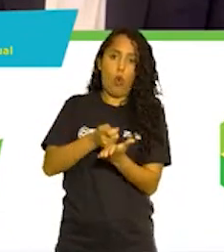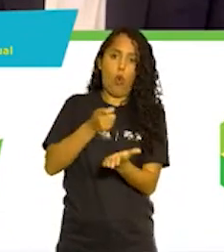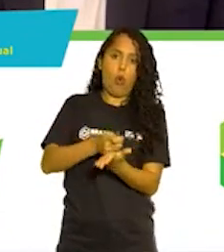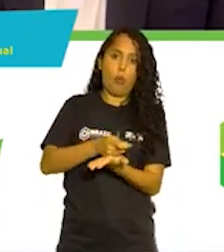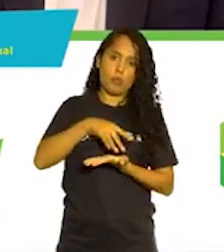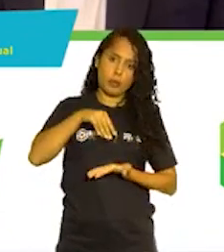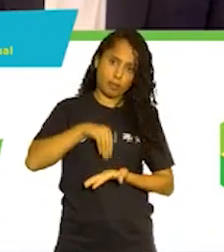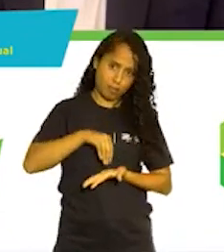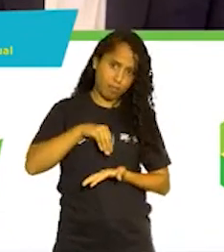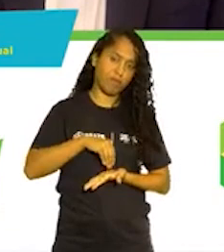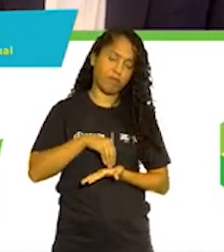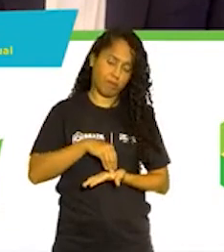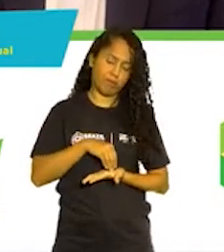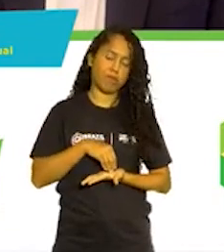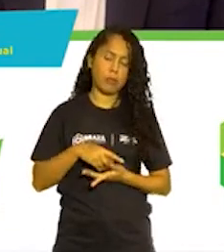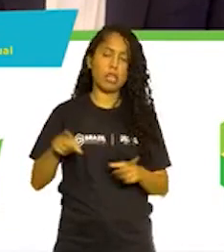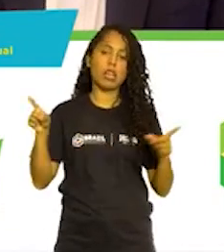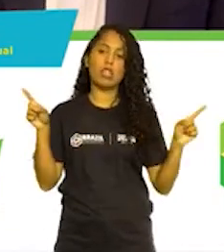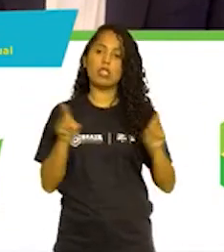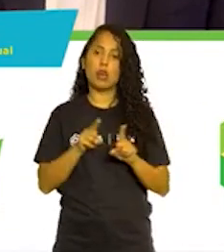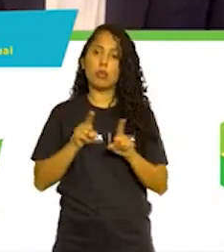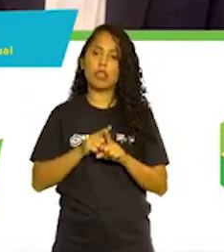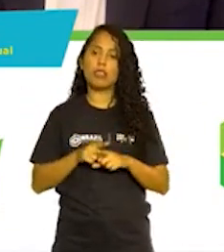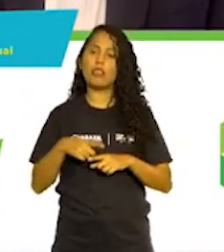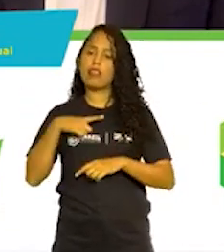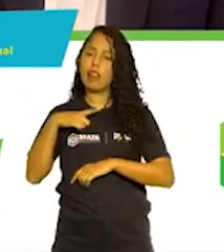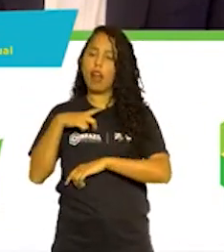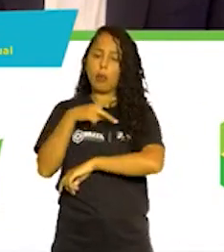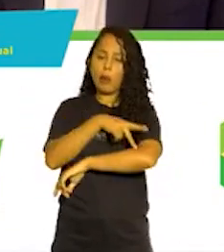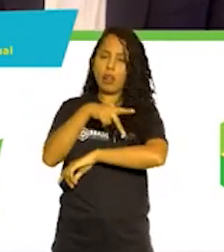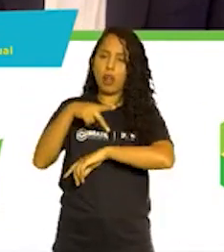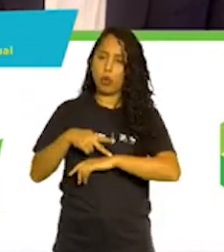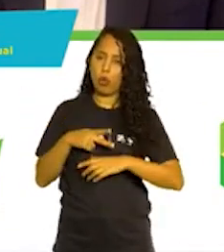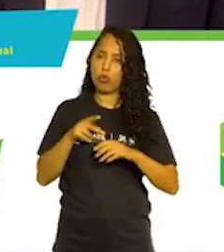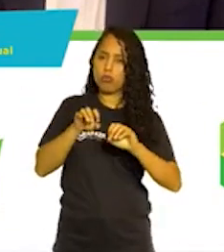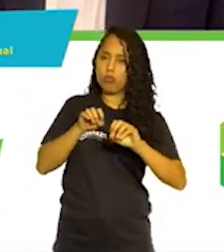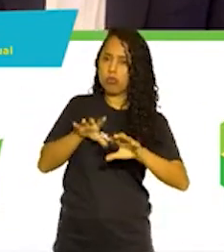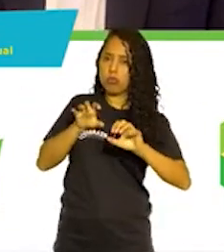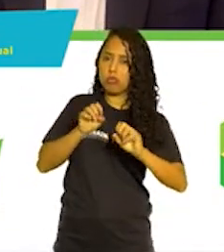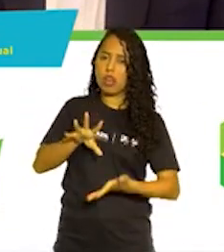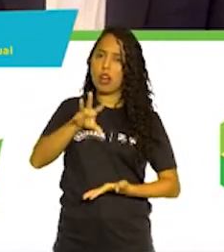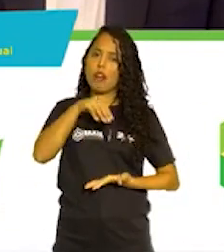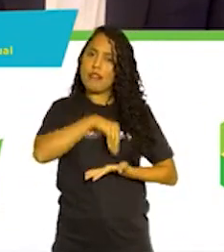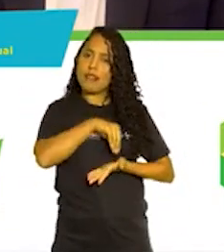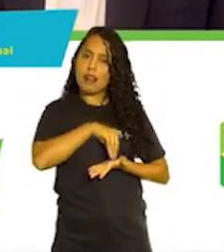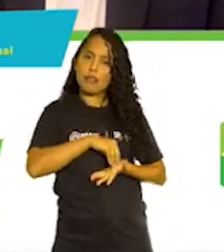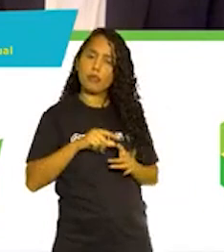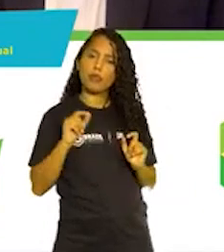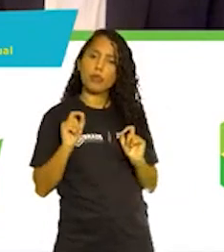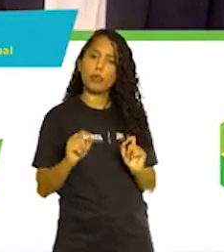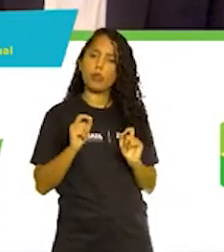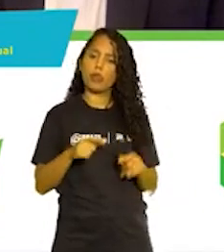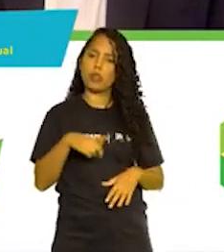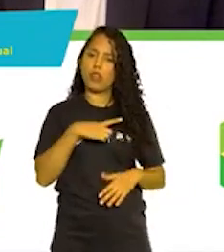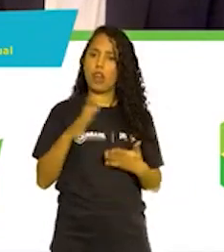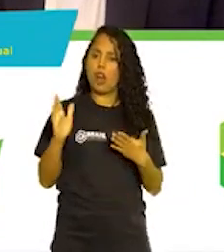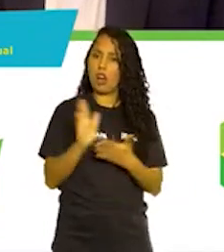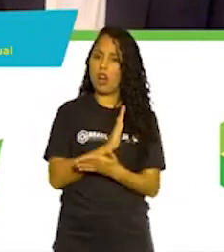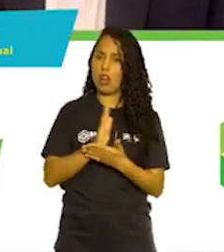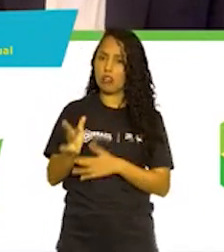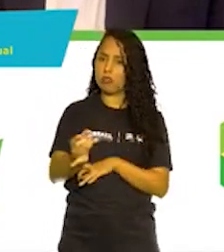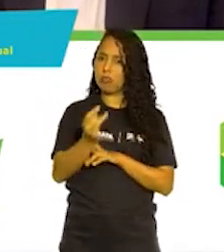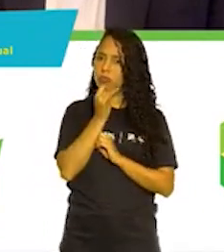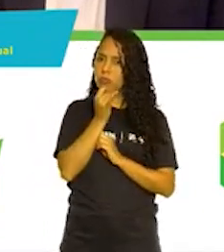que me parece que nos falta. E hoje a gente vê, por exemplo, alguns exemplos na Amazônia,